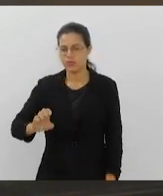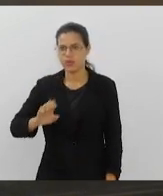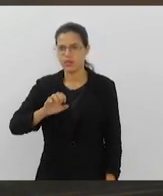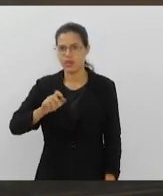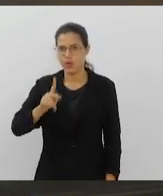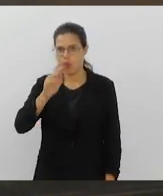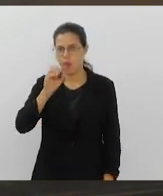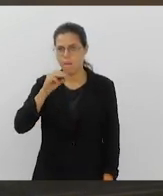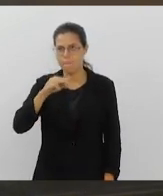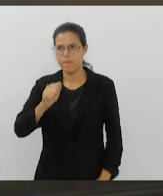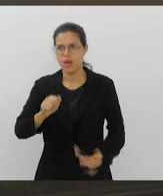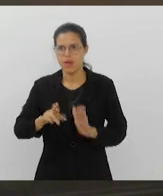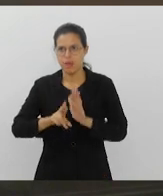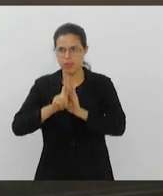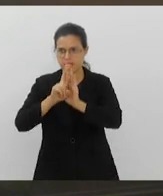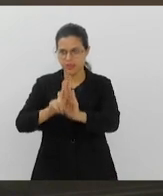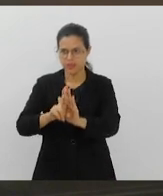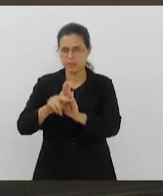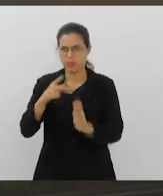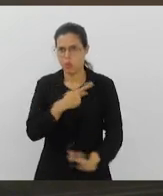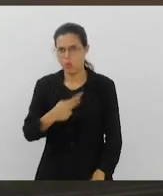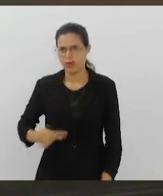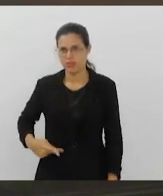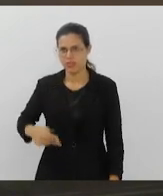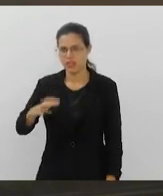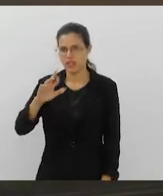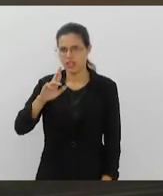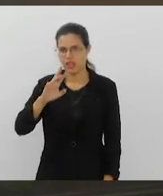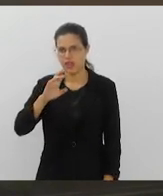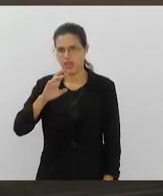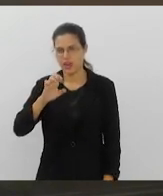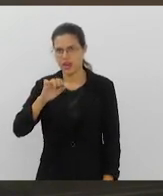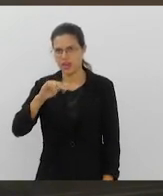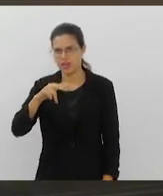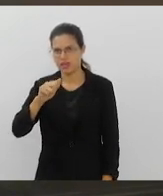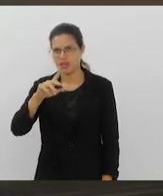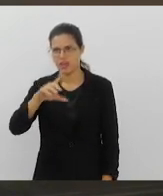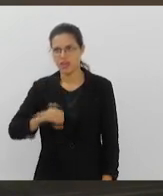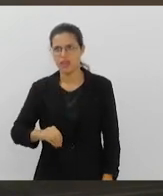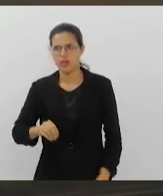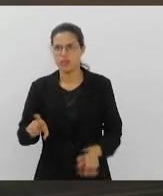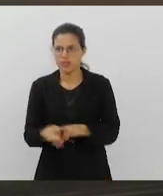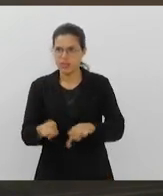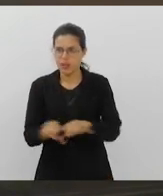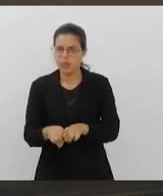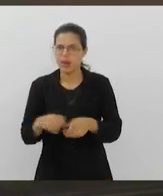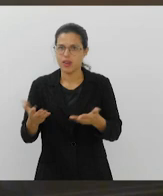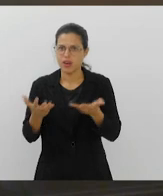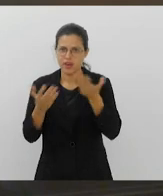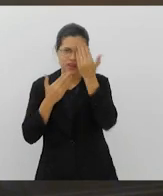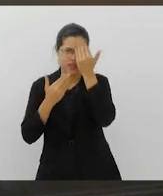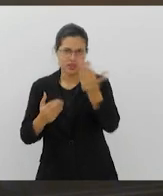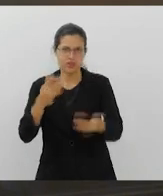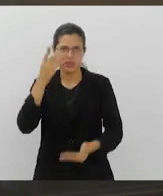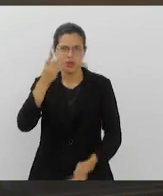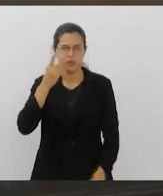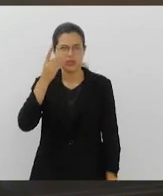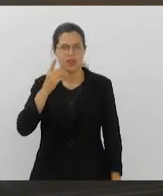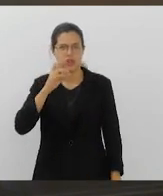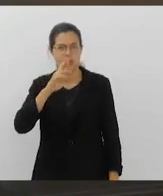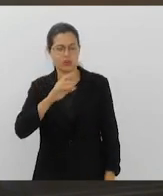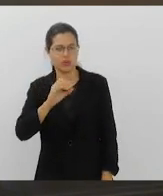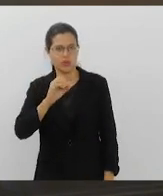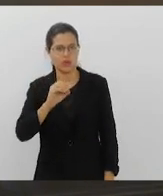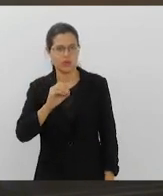pelo presidente Reinaldo Dutra. Quero agradecer ao presidente dessa solenidade, deputado estadual Rodrigo Amorim, pelo carinho